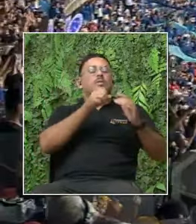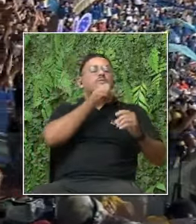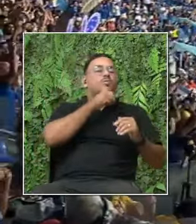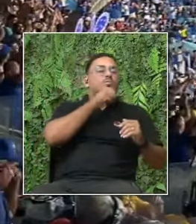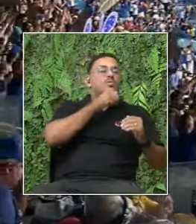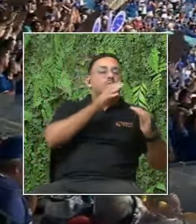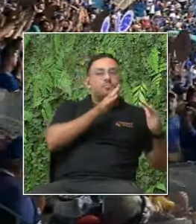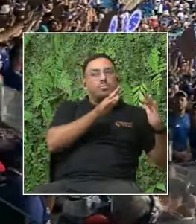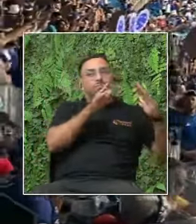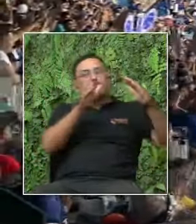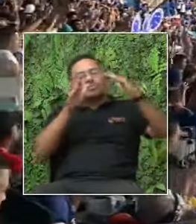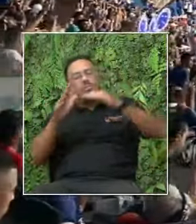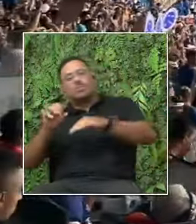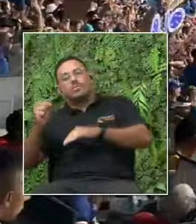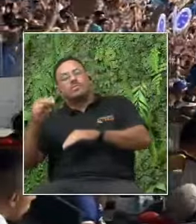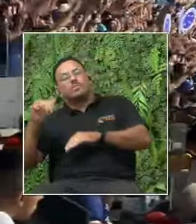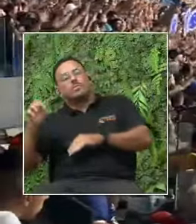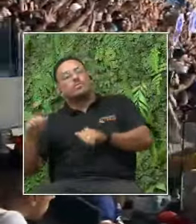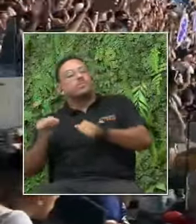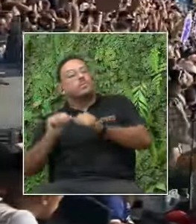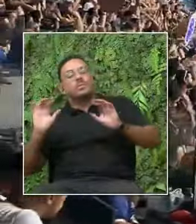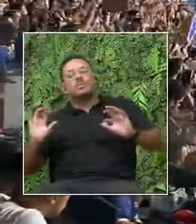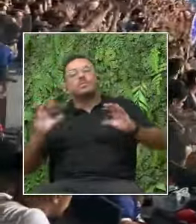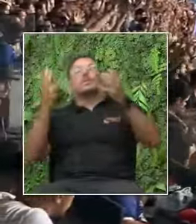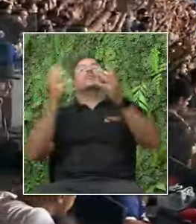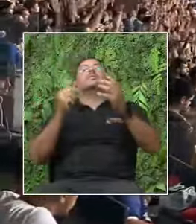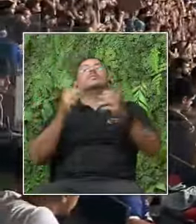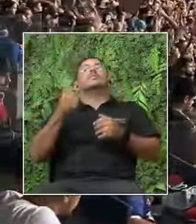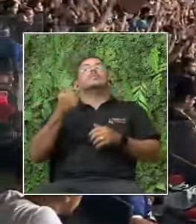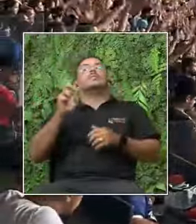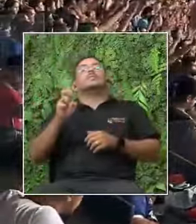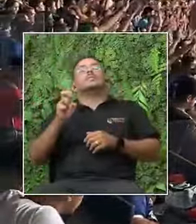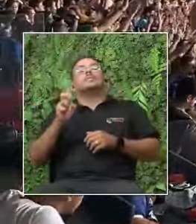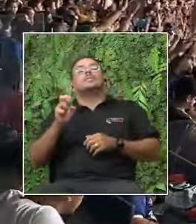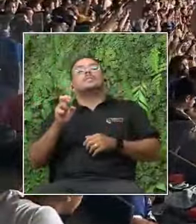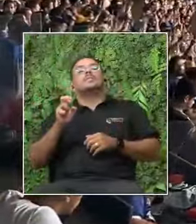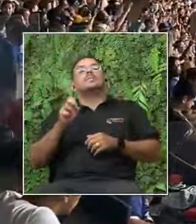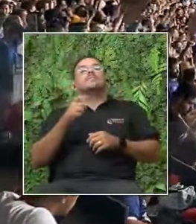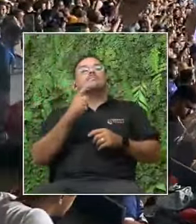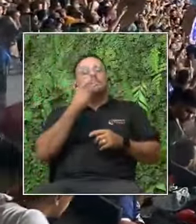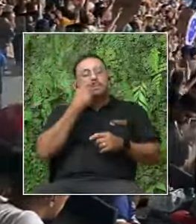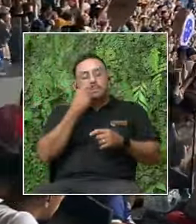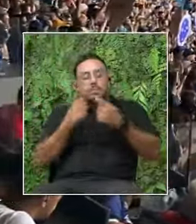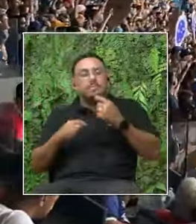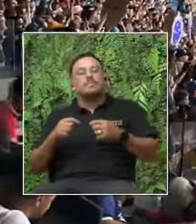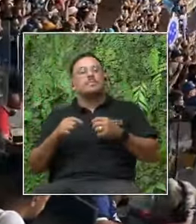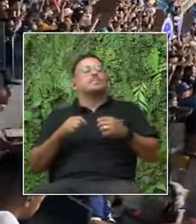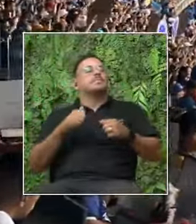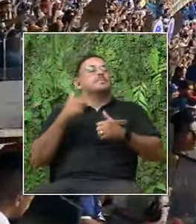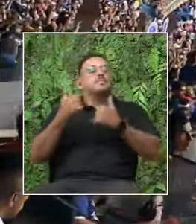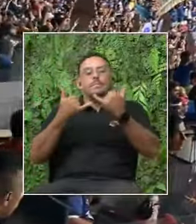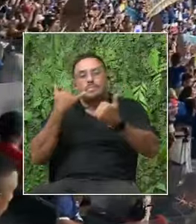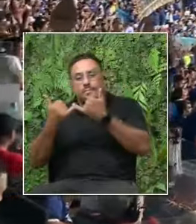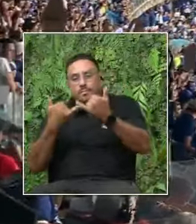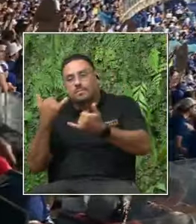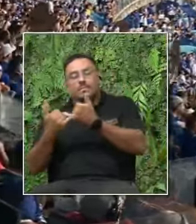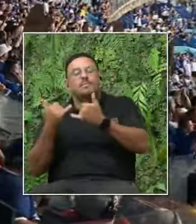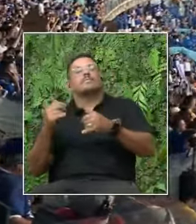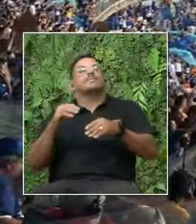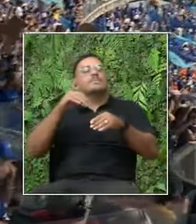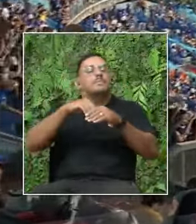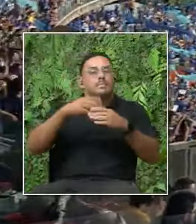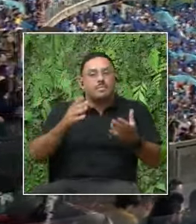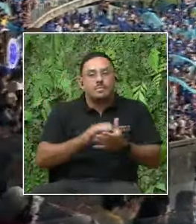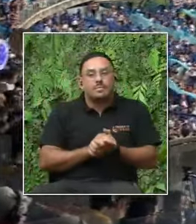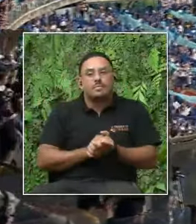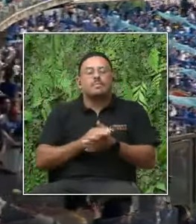até no Santo André até aqui fazendo festa na casando 15 meninos tirando Meleca e fazendo bundo durante o caminho na na na Catalão aqui